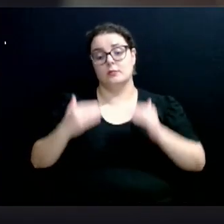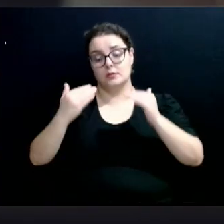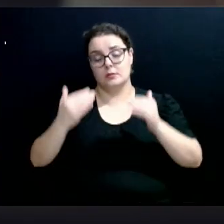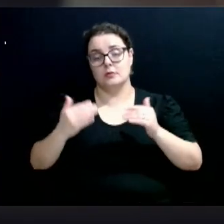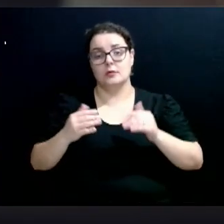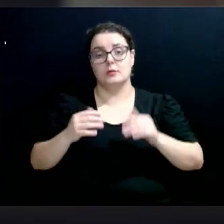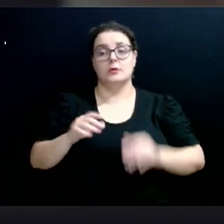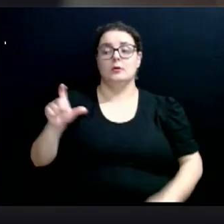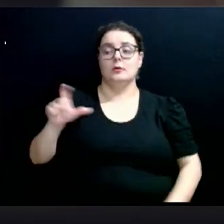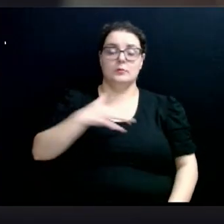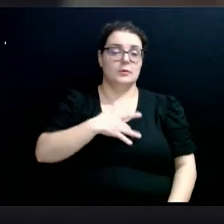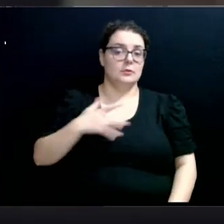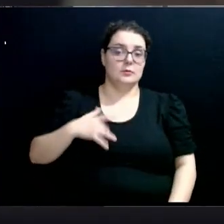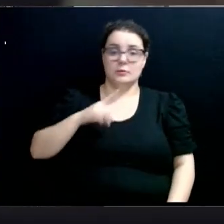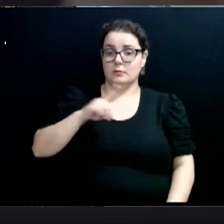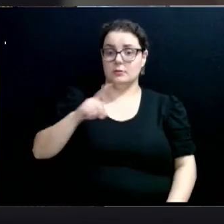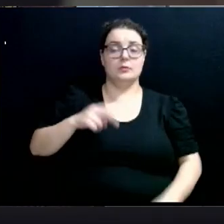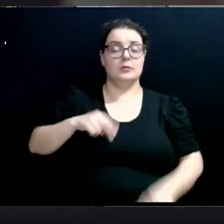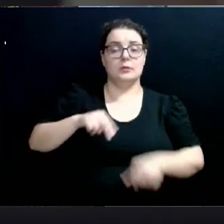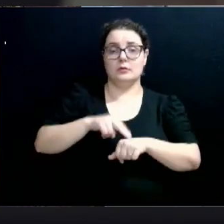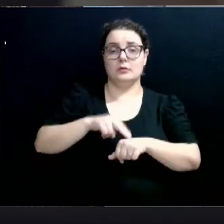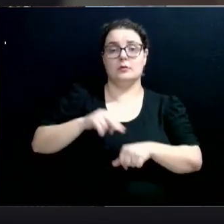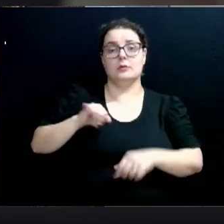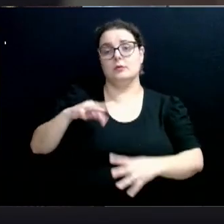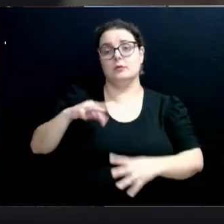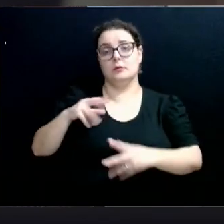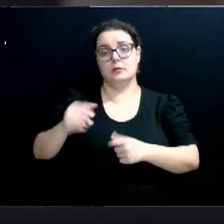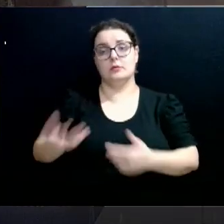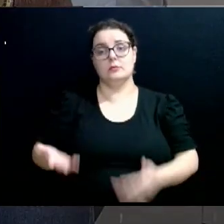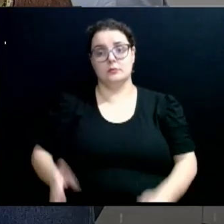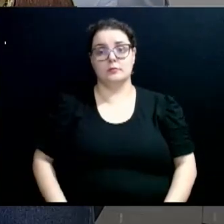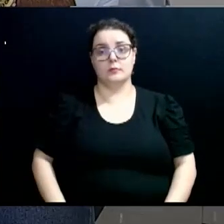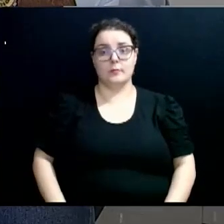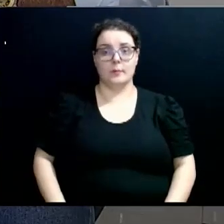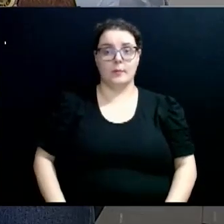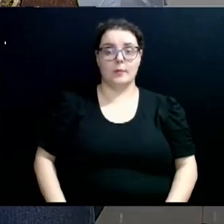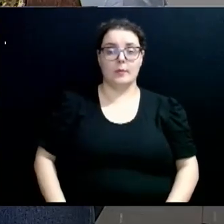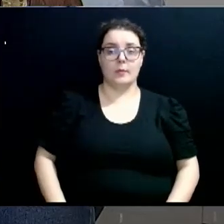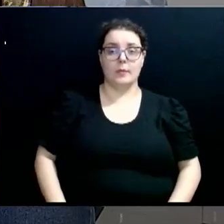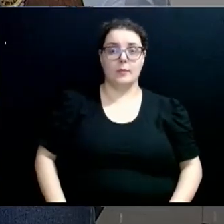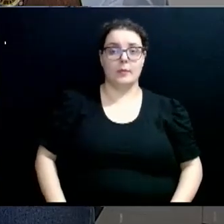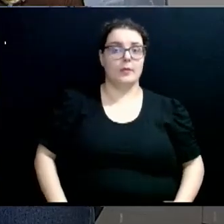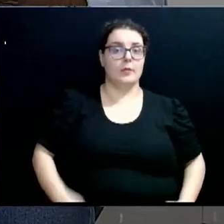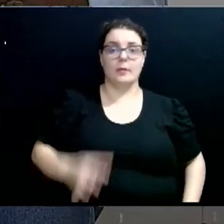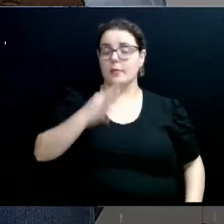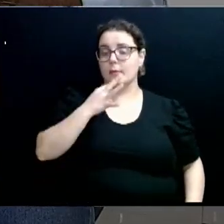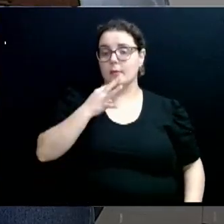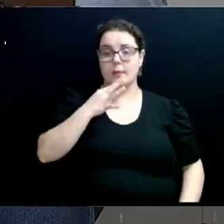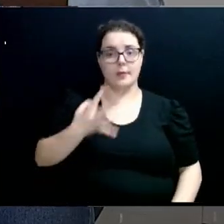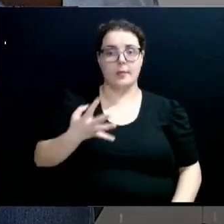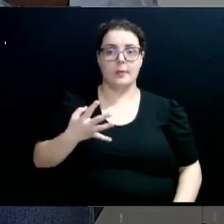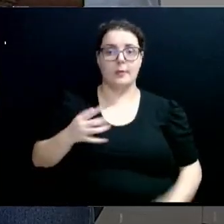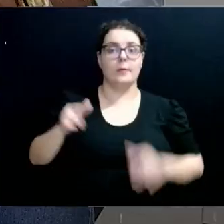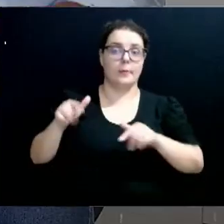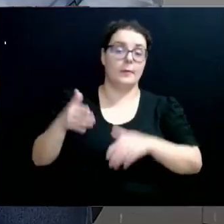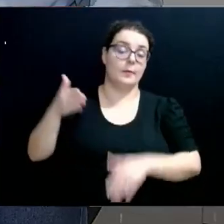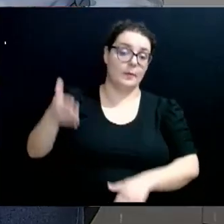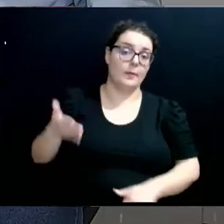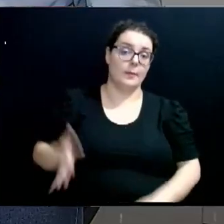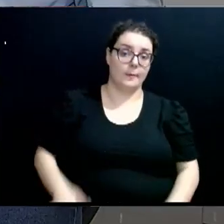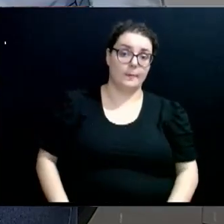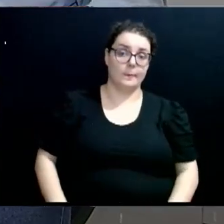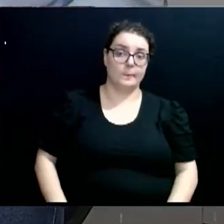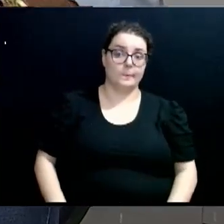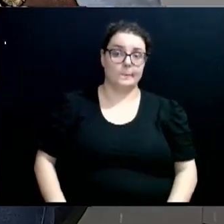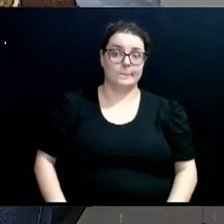Sobretudo se o seu plano de saúde não é um plano nacional ou internacional, ou se você desconhece plenamente o espaço onde